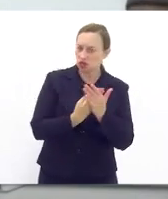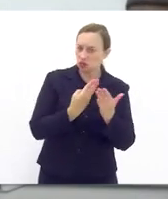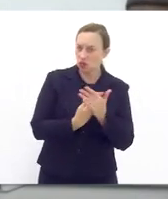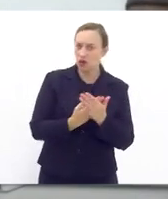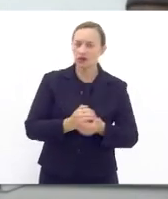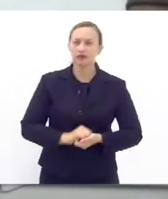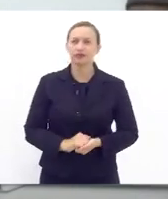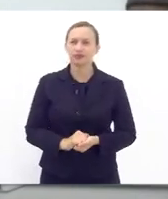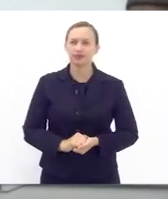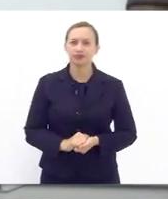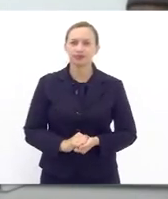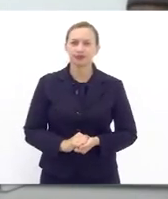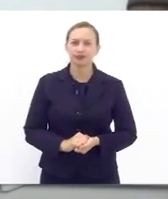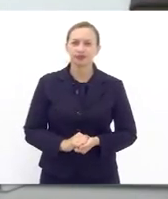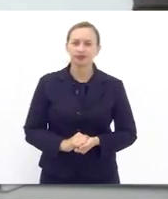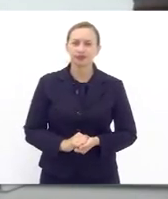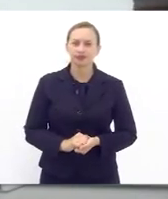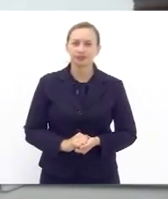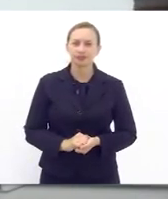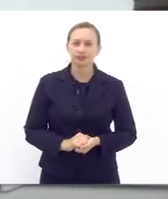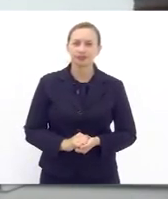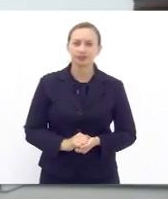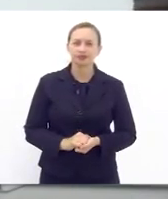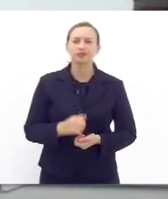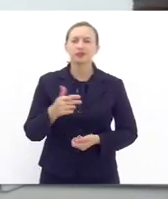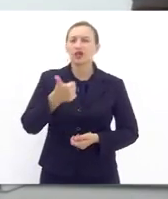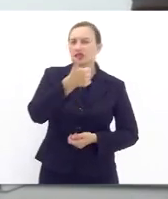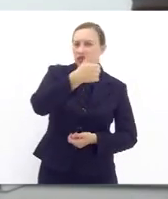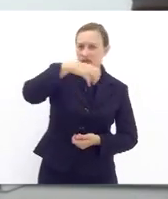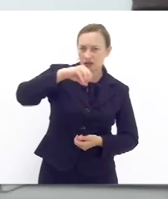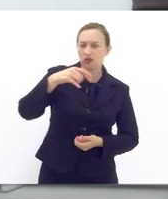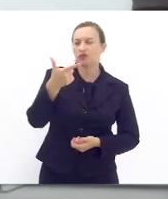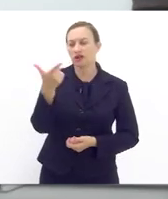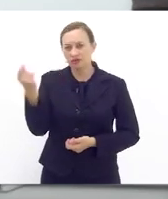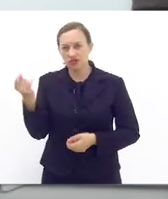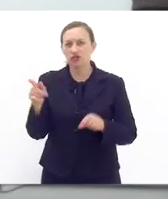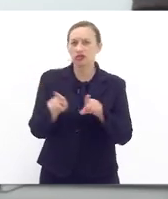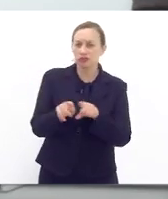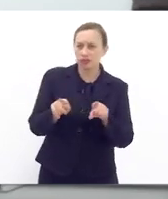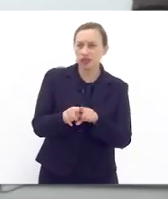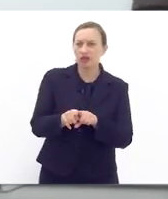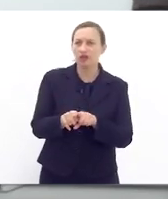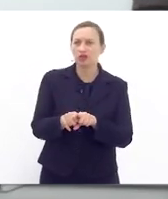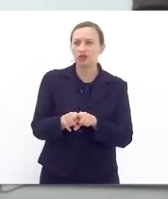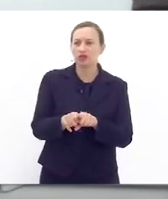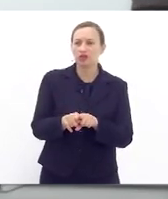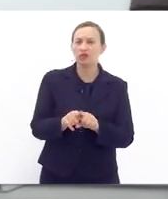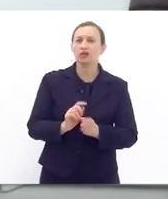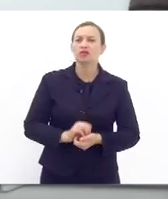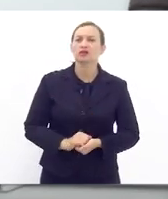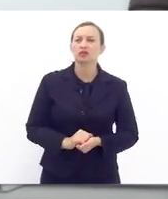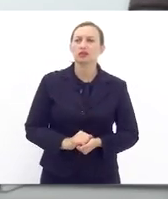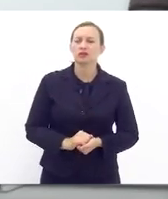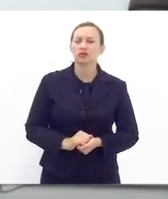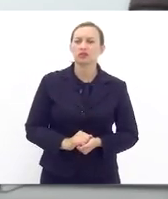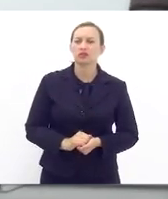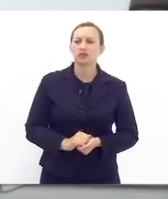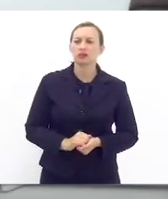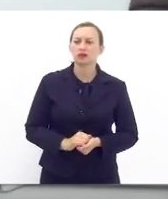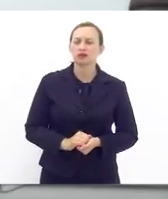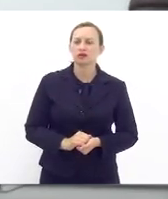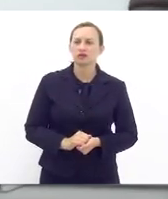foi se destacado tanta 19 conta 20 foi tomado uma decisão lá